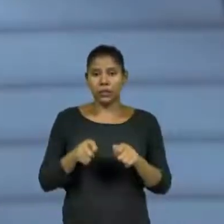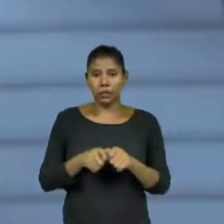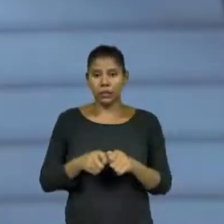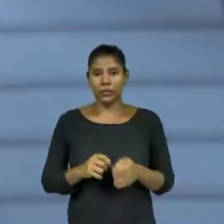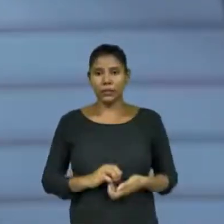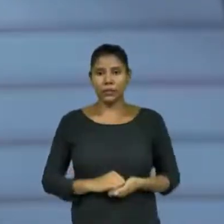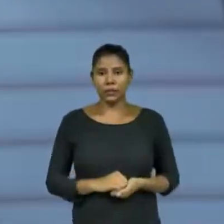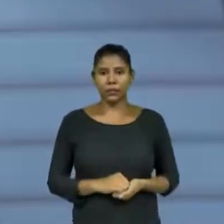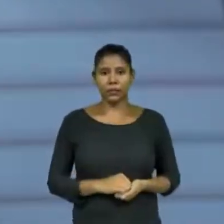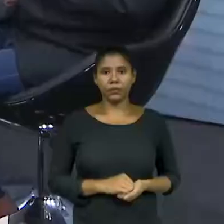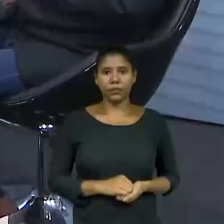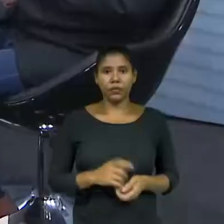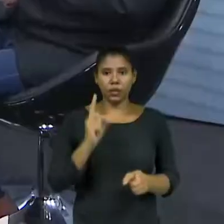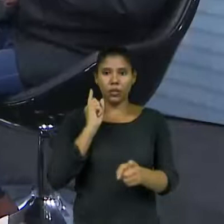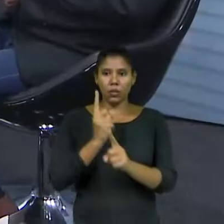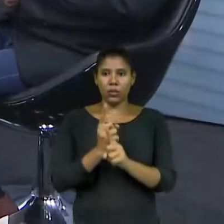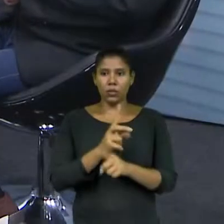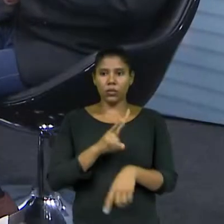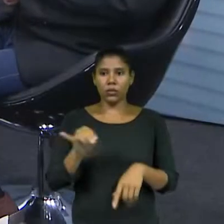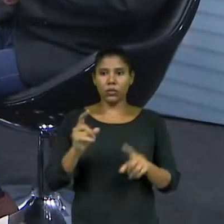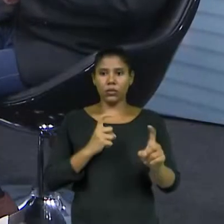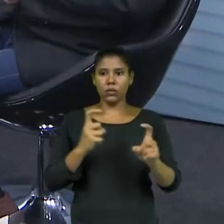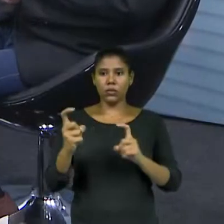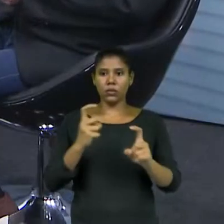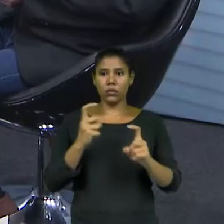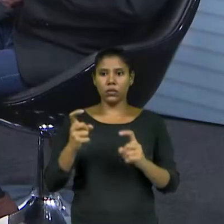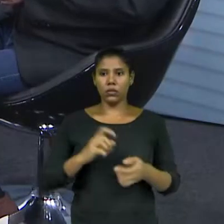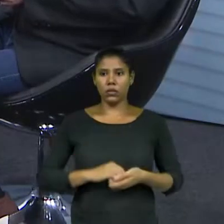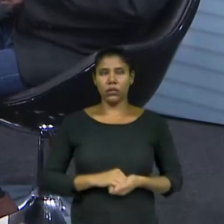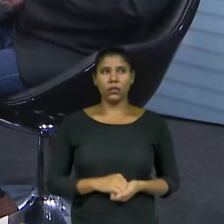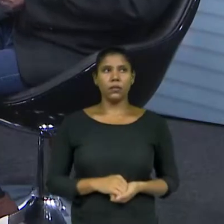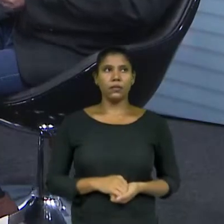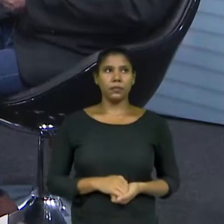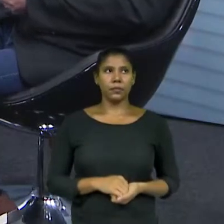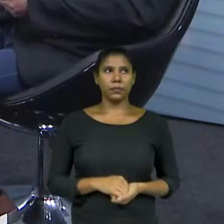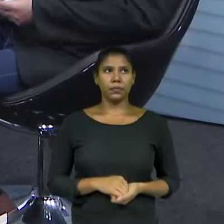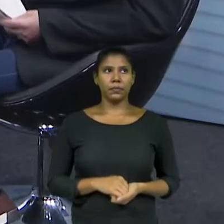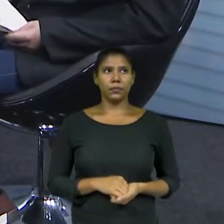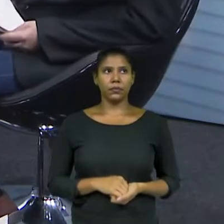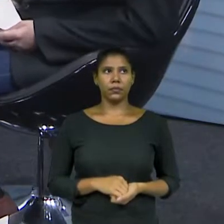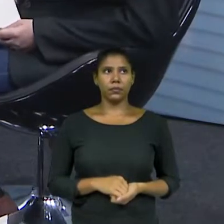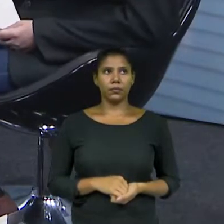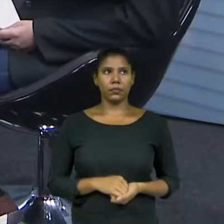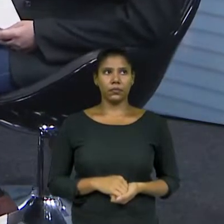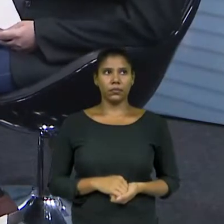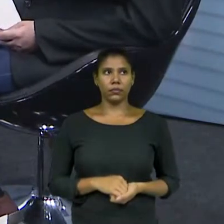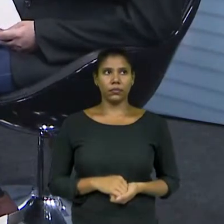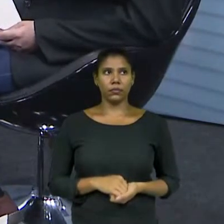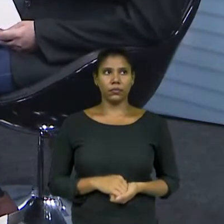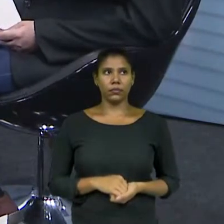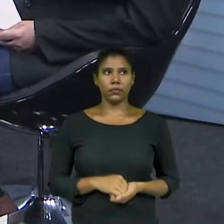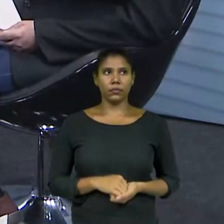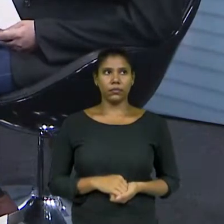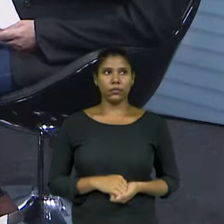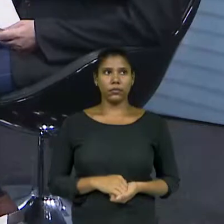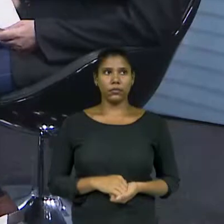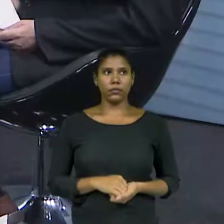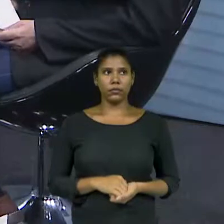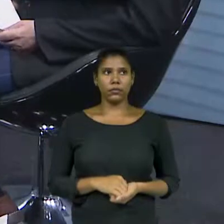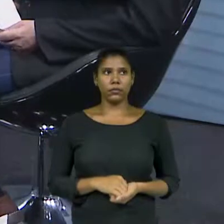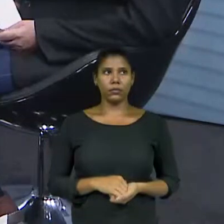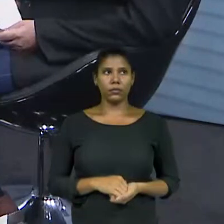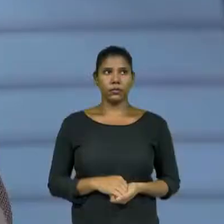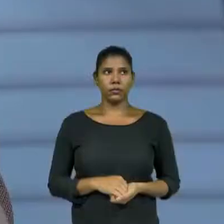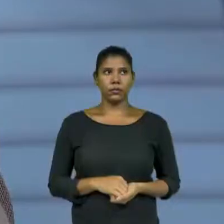precisamos fazer. E o encontro vai discutir isso? Vai. O encontro vai ter FIEC Summit. Inclusive, tem muitos temas, por